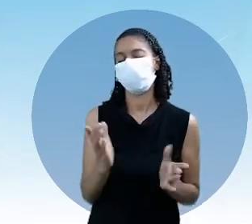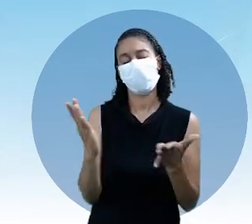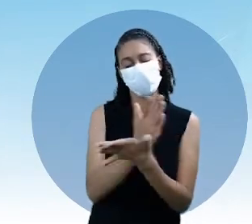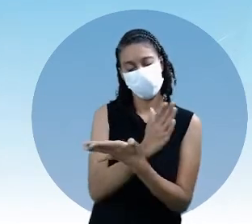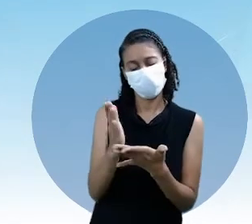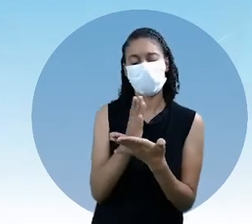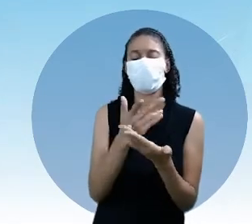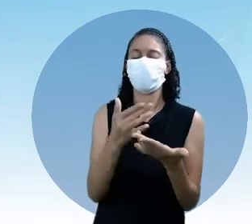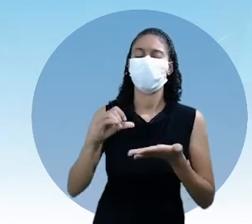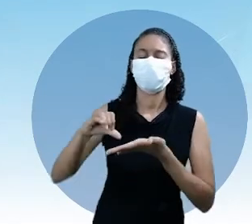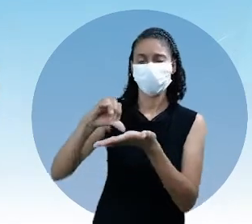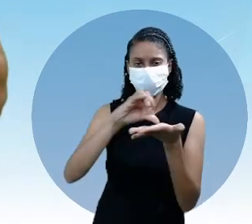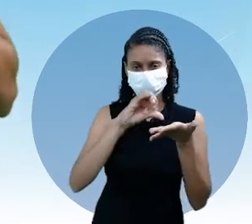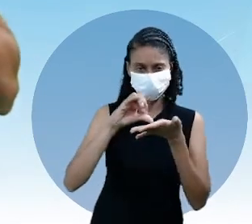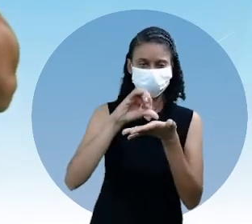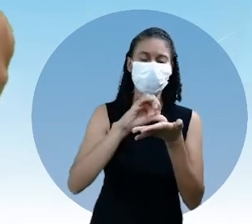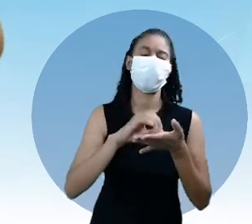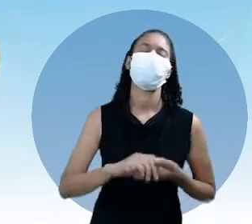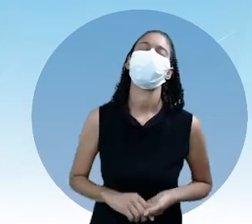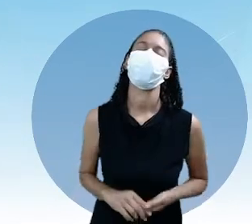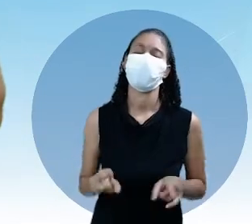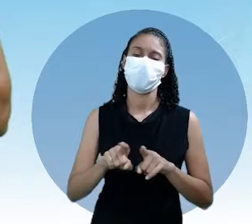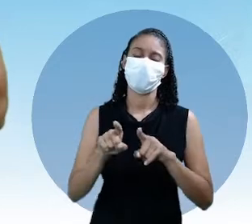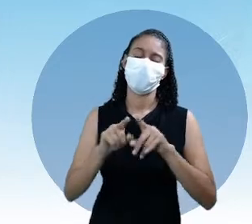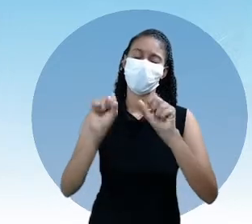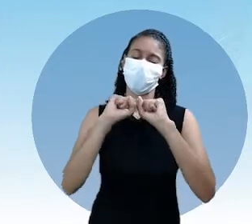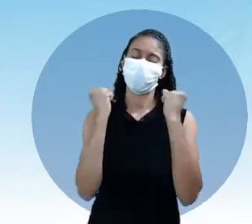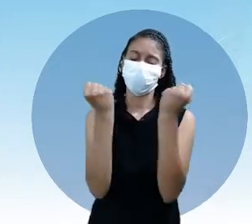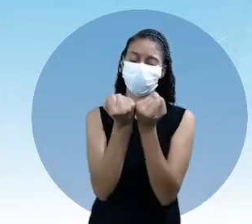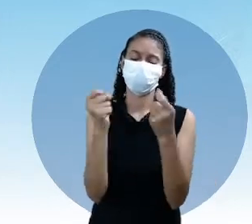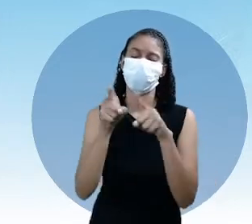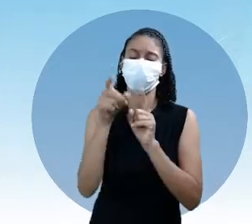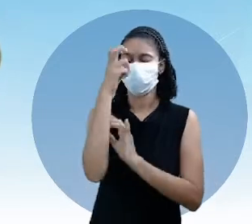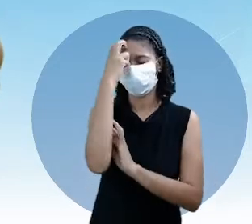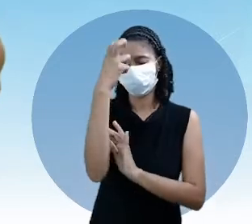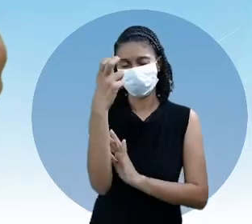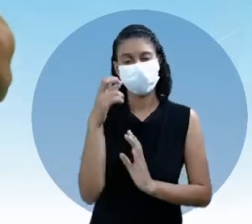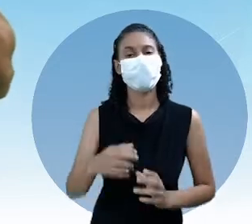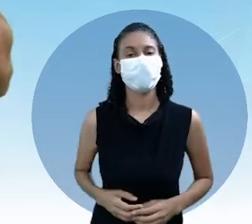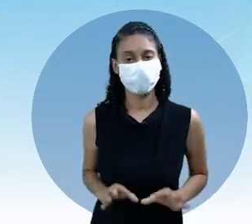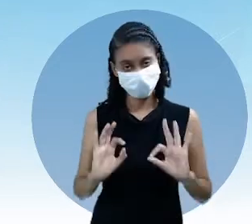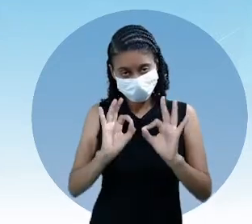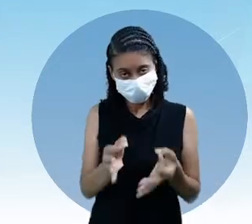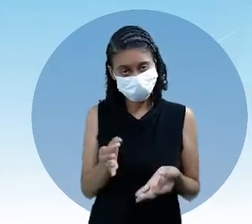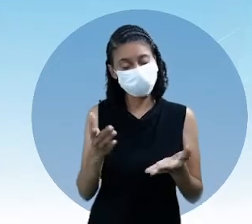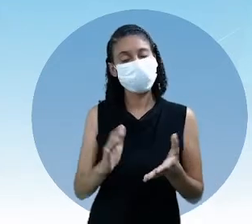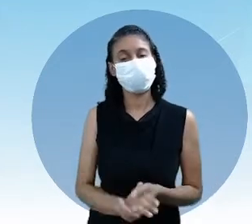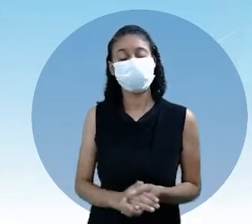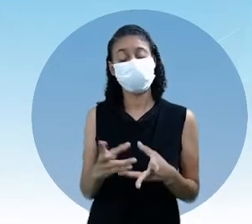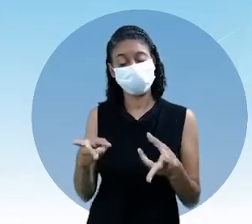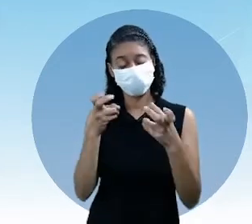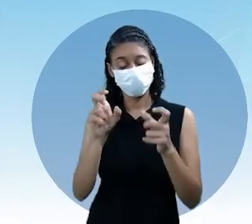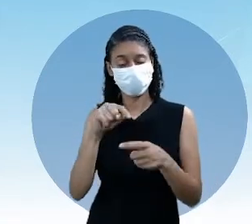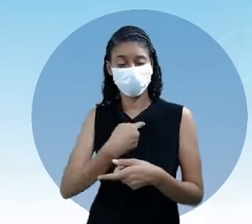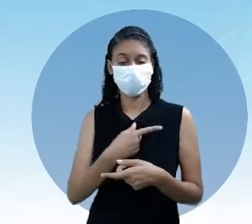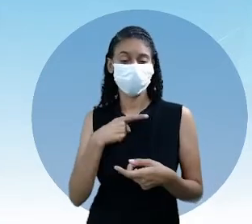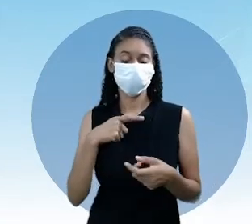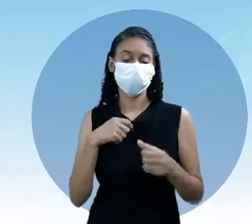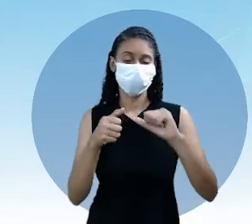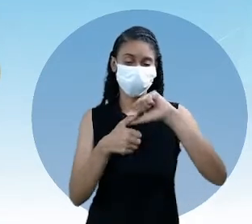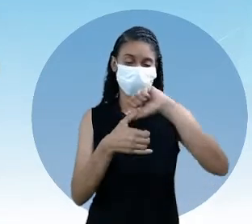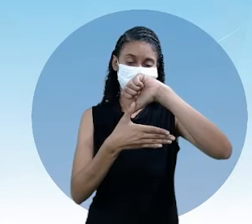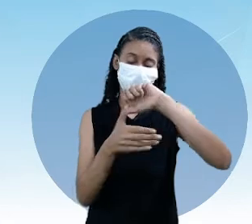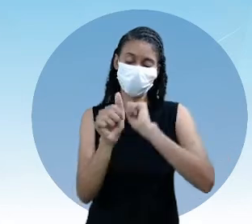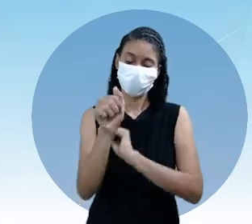de colonização, de sociedade, de cultura, certo? E essa concepção de América Latina, ela